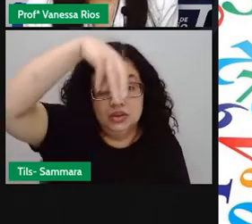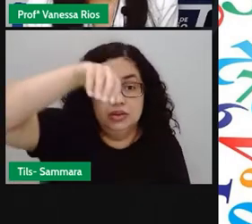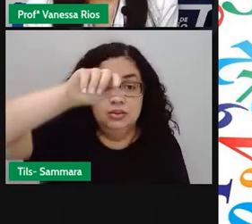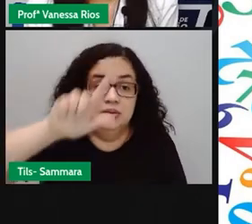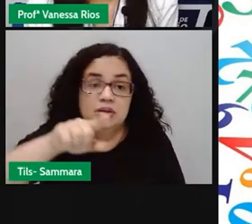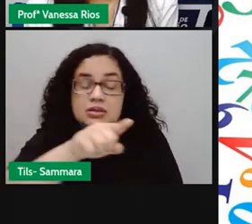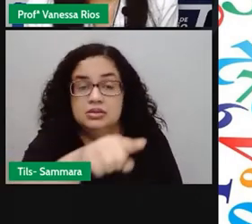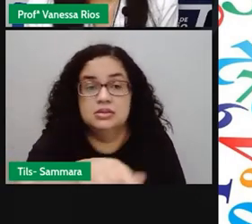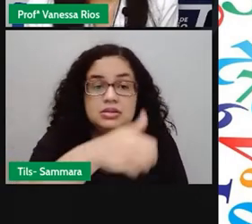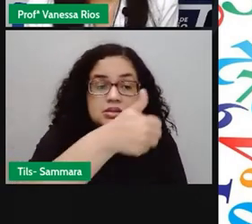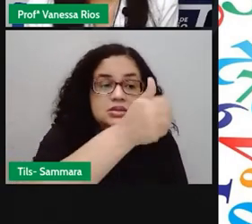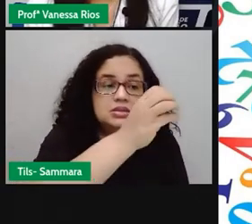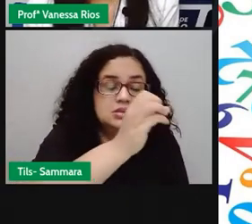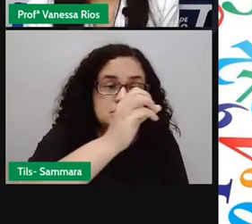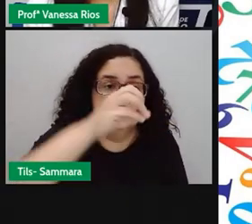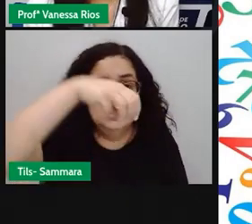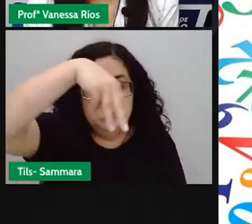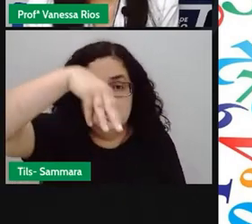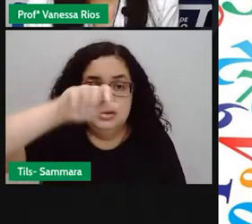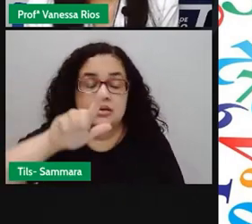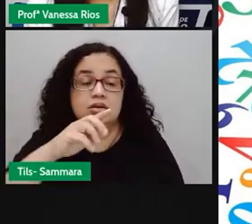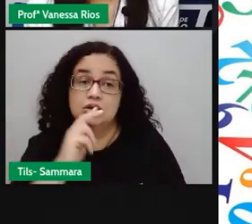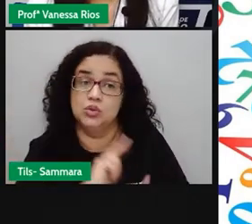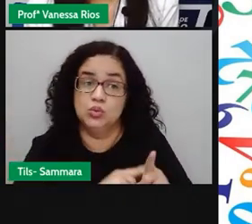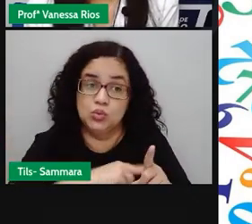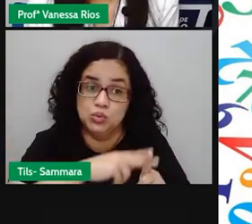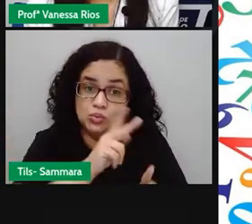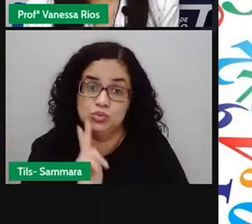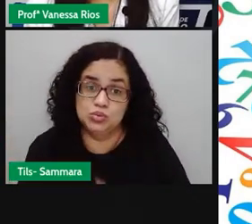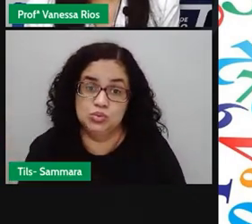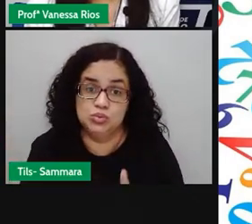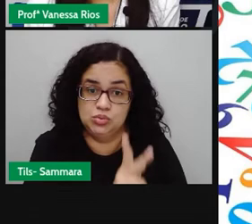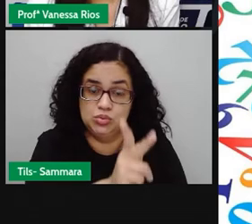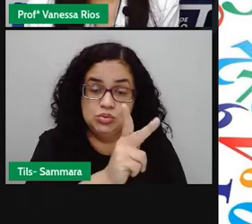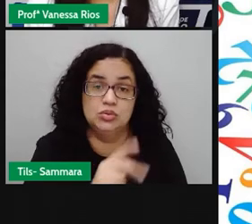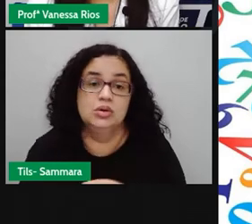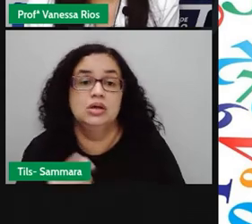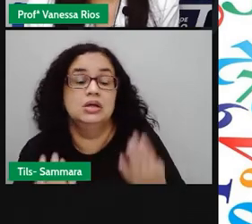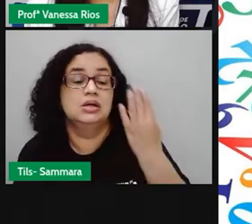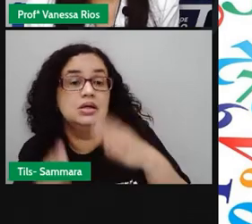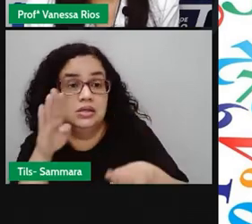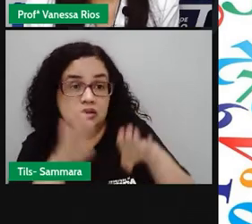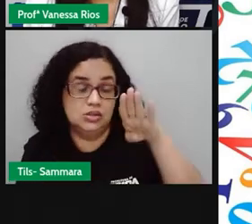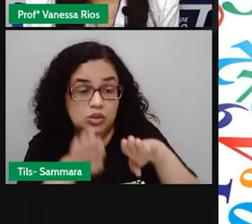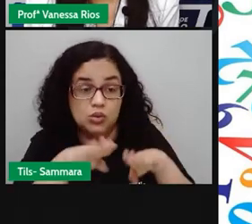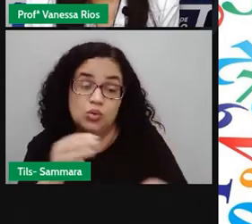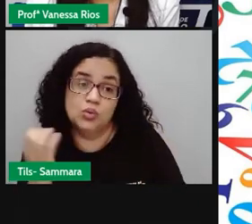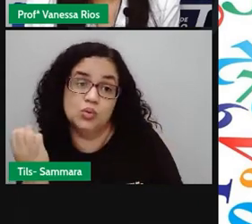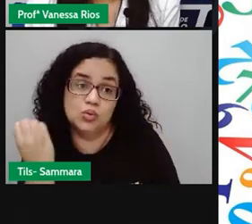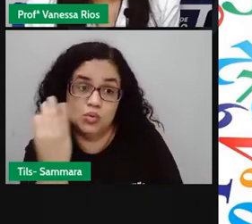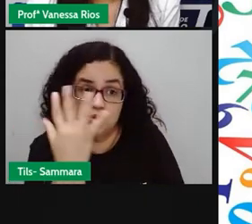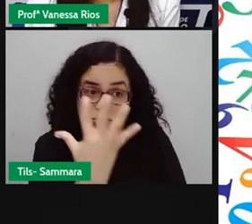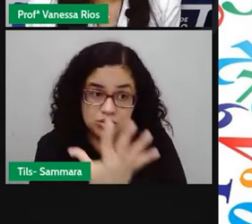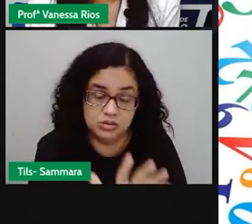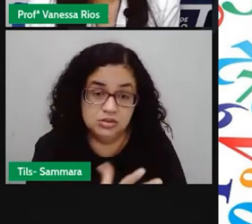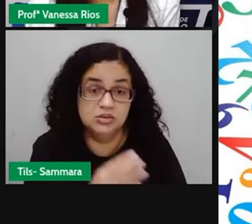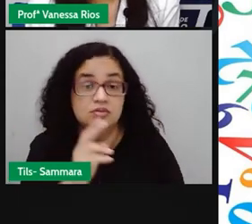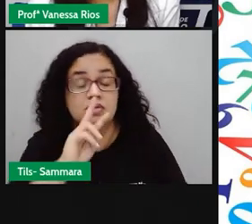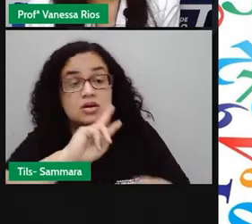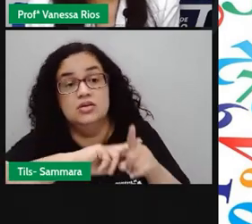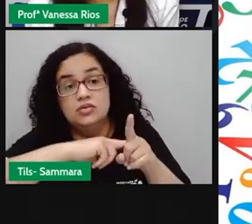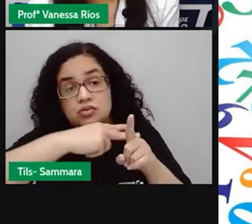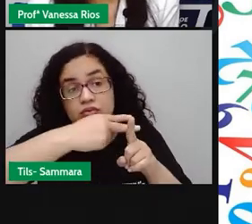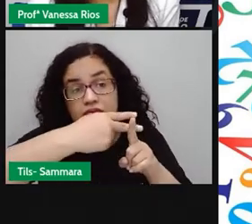mililitros, 100, 150. E assim, o quanto, de acordo com as quantidades, né, vai aumentando